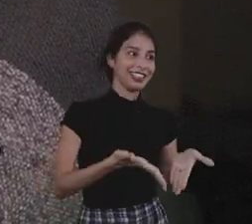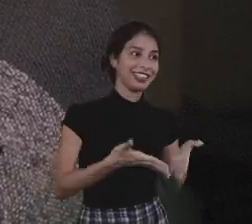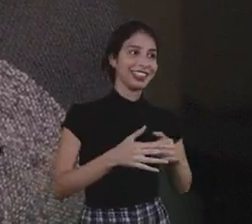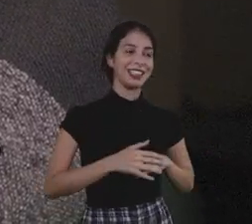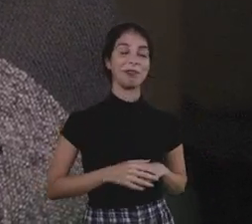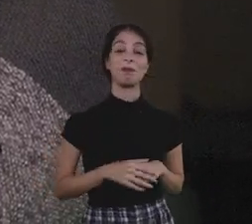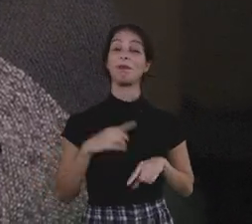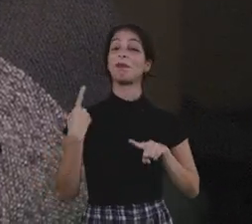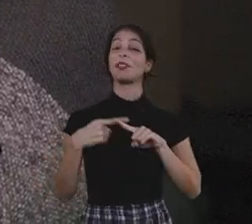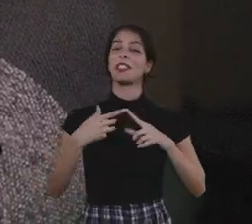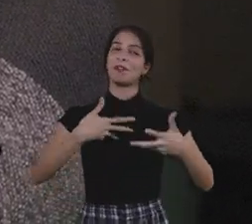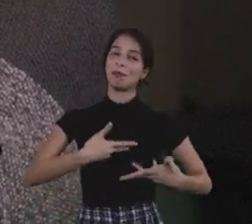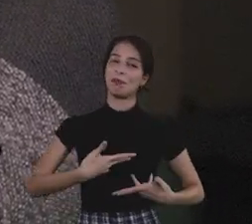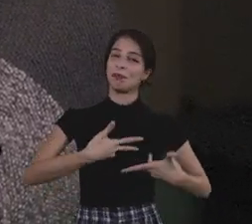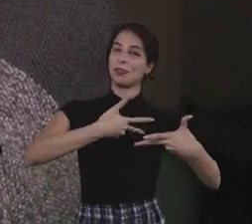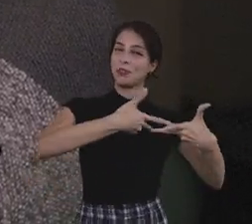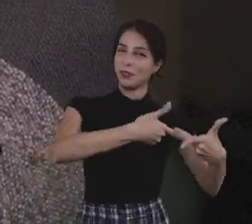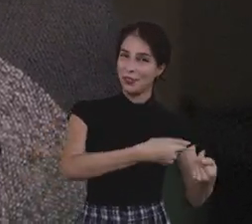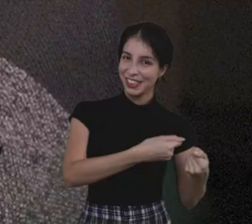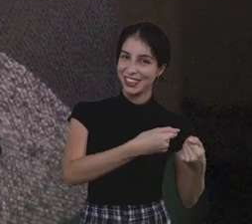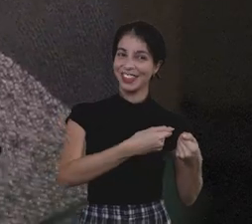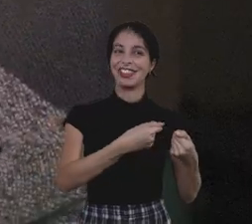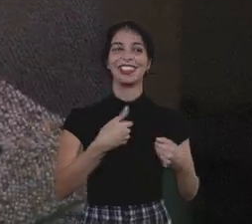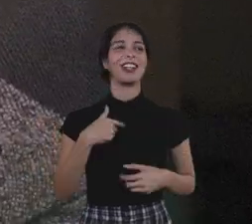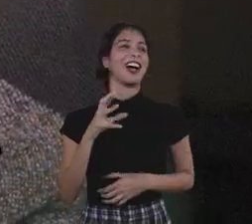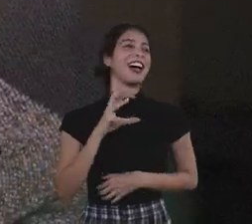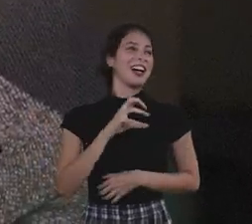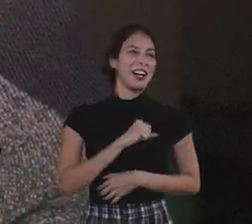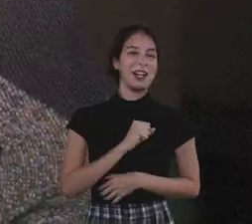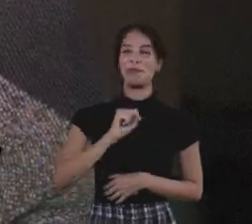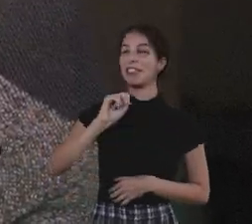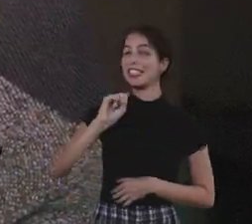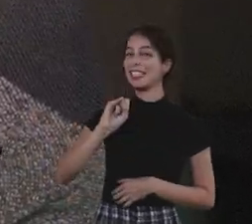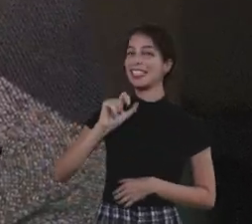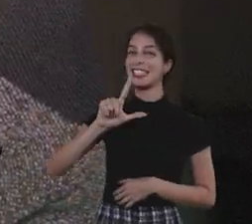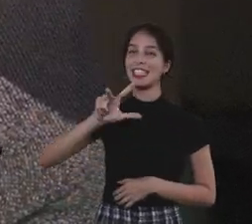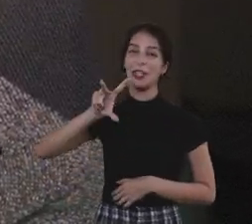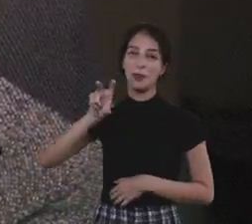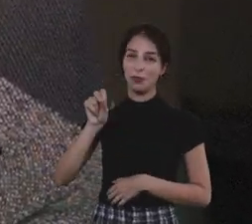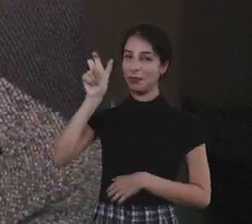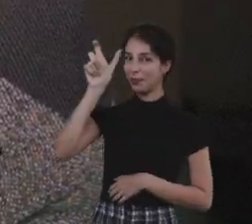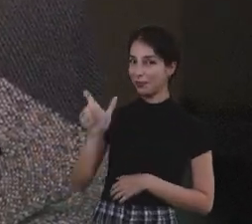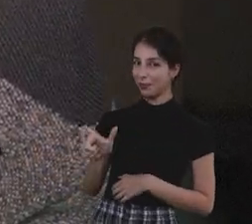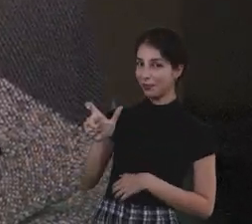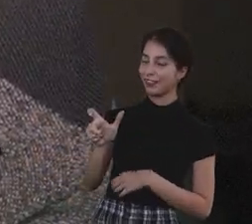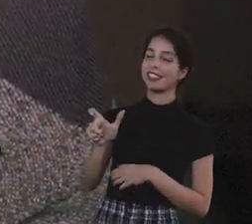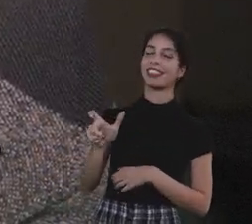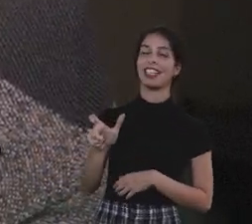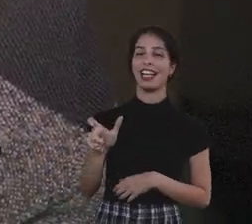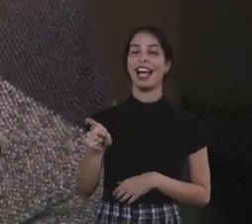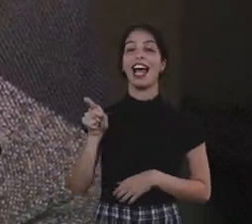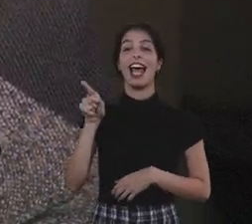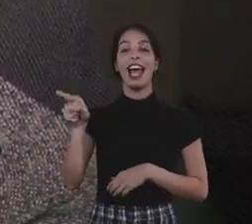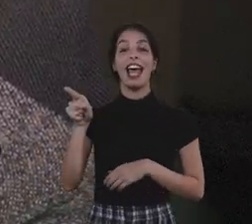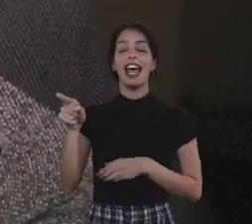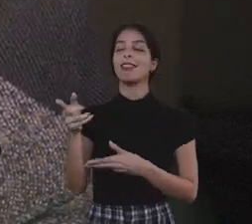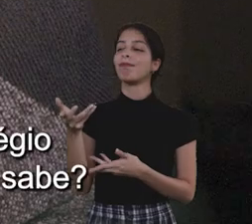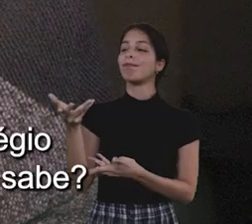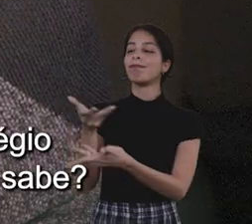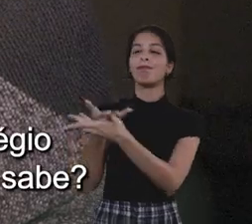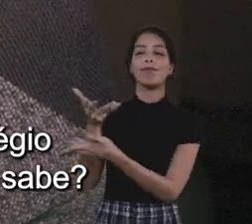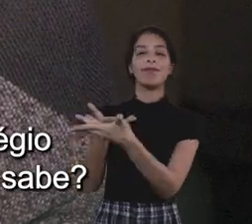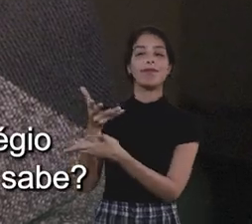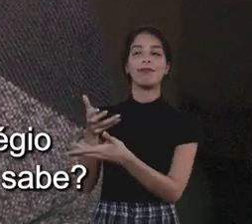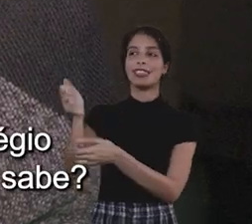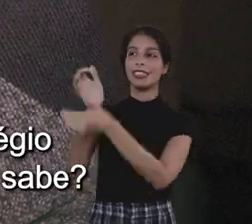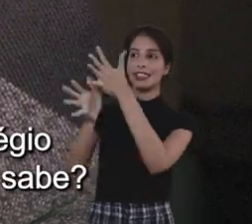o Silvio e a gente veio batendo um papo eu adoro Silvio e e e a possibilidade de dividir